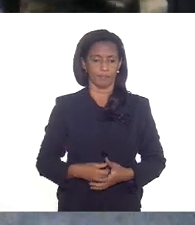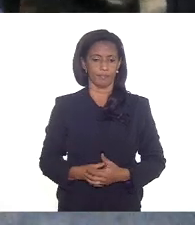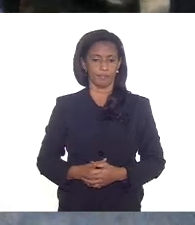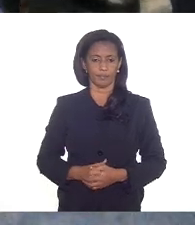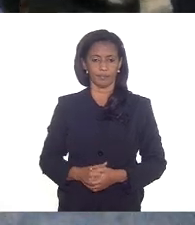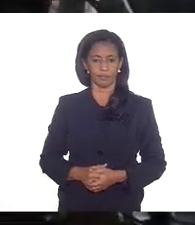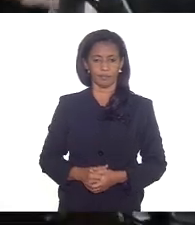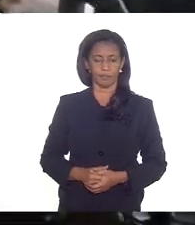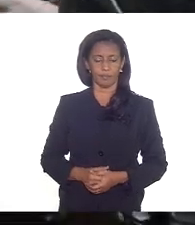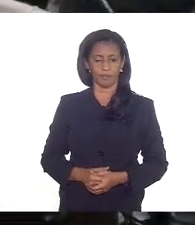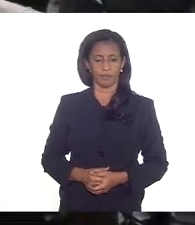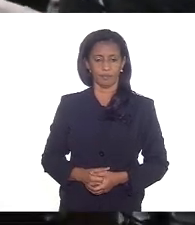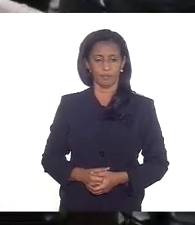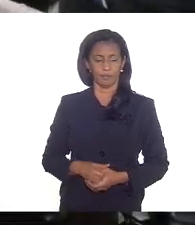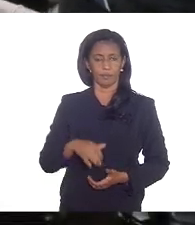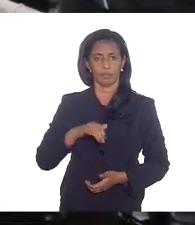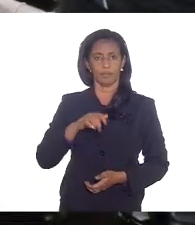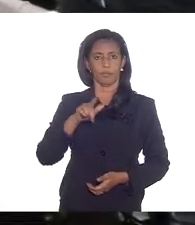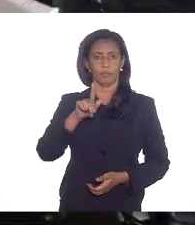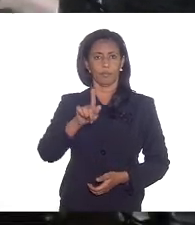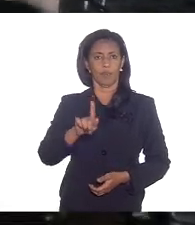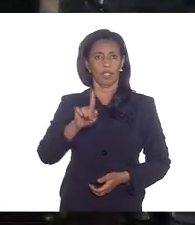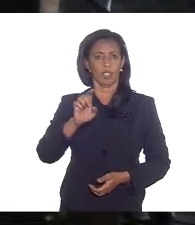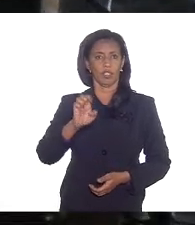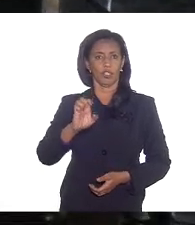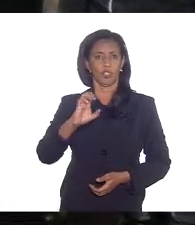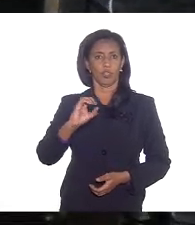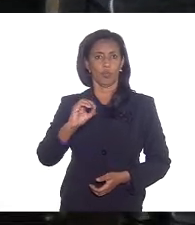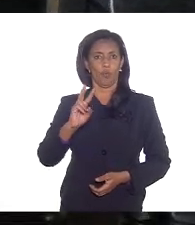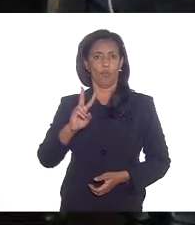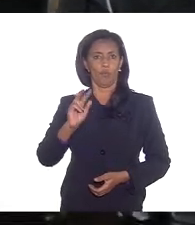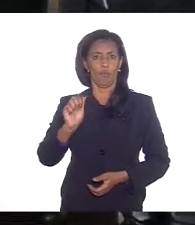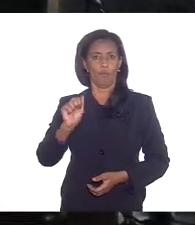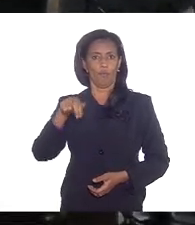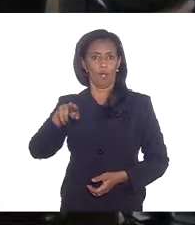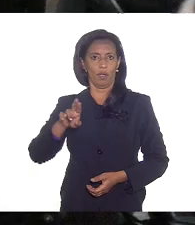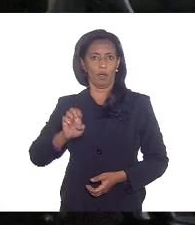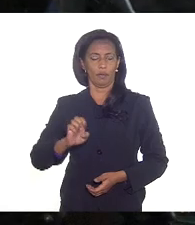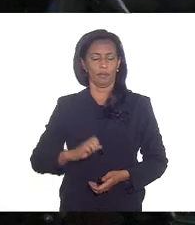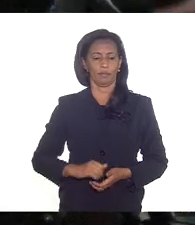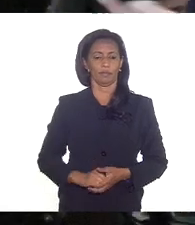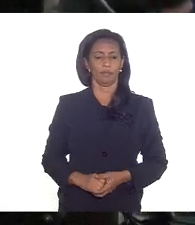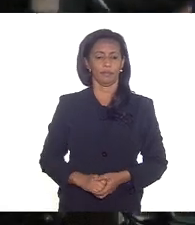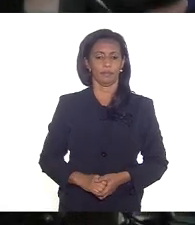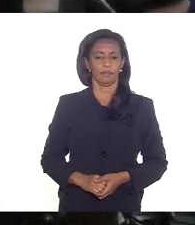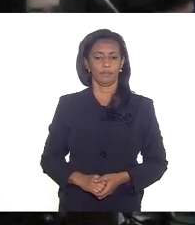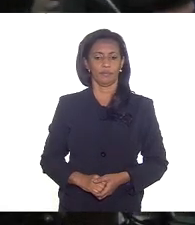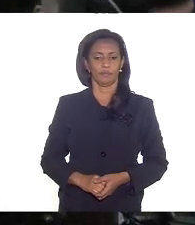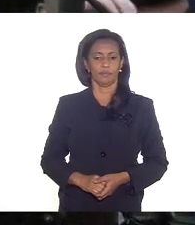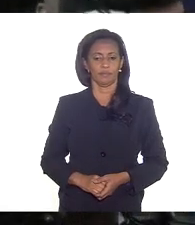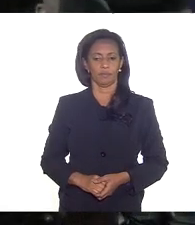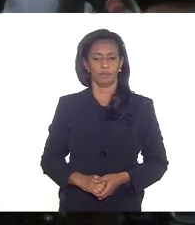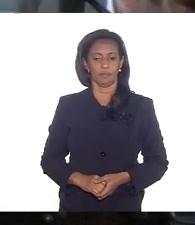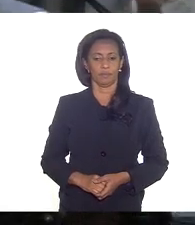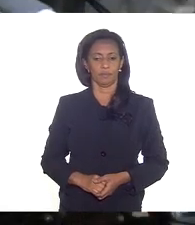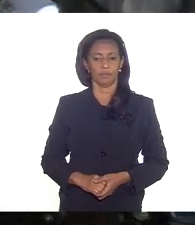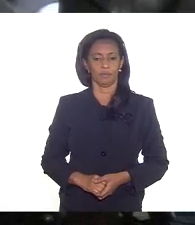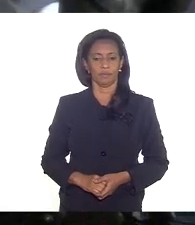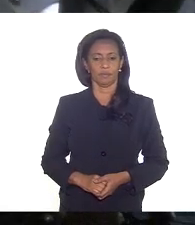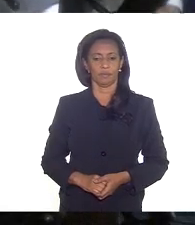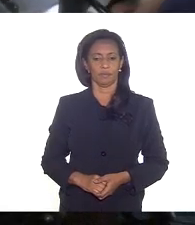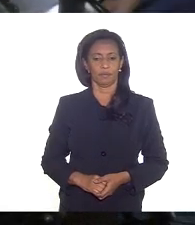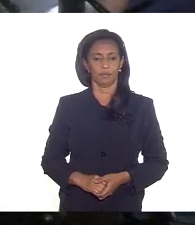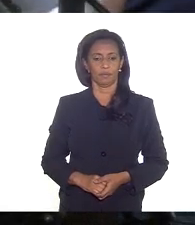Franciane Motta volta assim Deputado Giovani Ratinho o deputado Giovani Ratinho